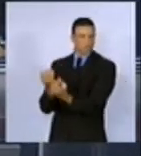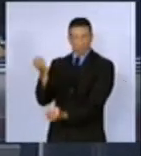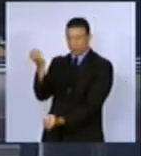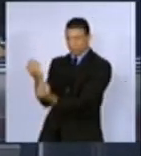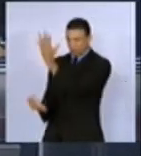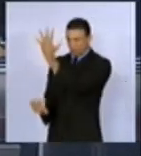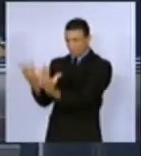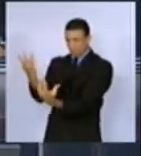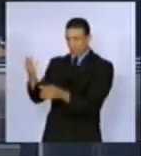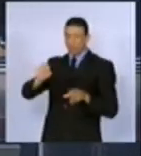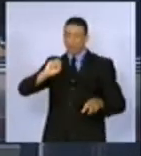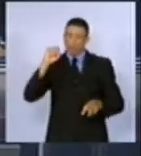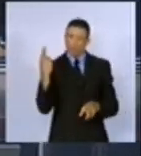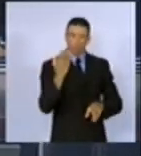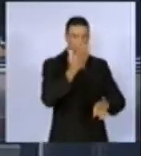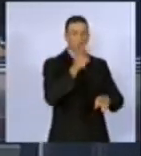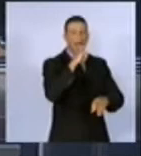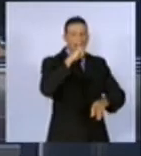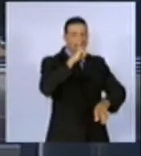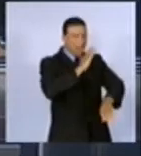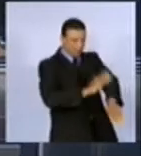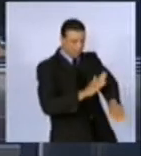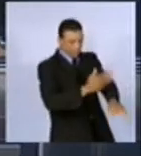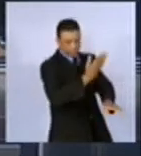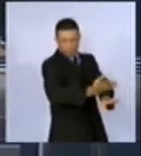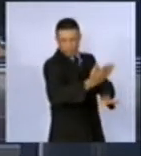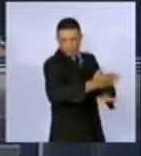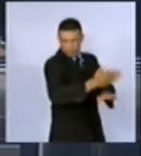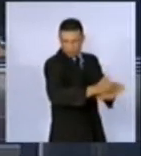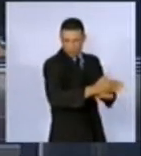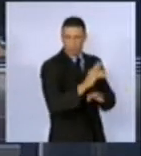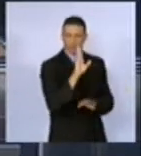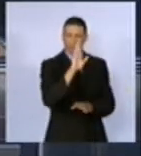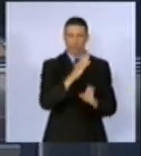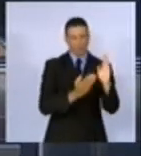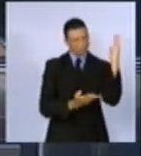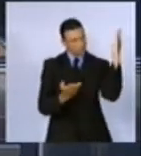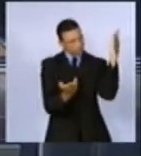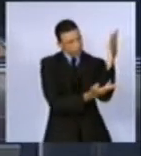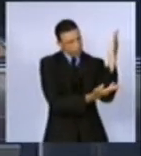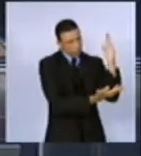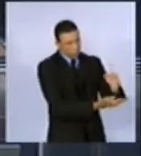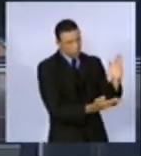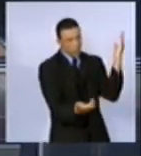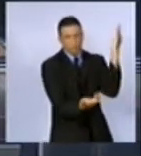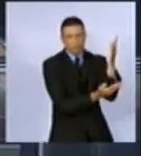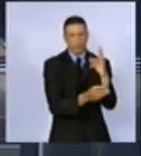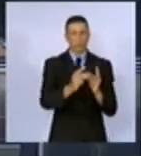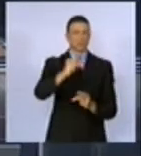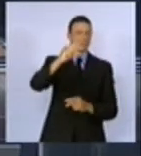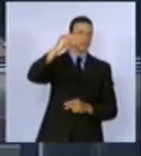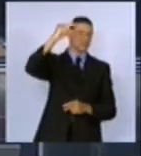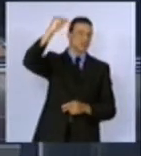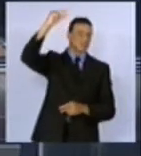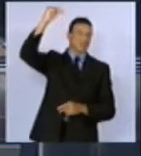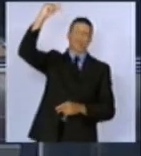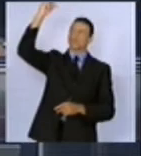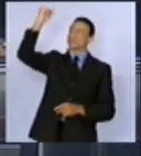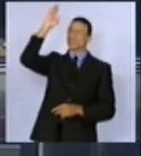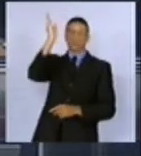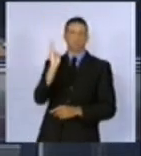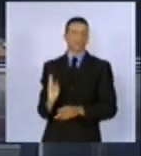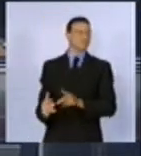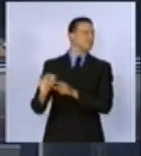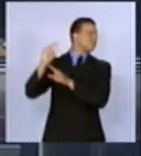impossibilidade de cortar cana crua gente cana crua se corta Desde quando começou a cortar cana no nesse